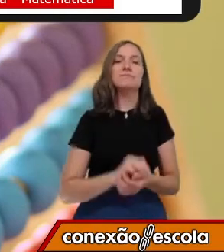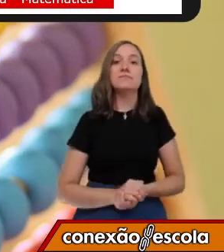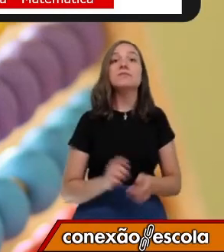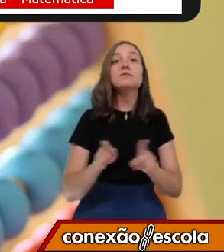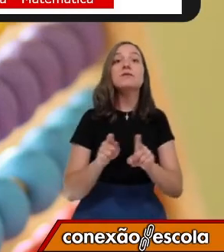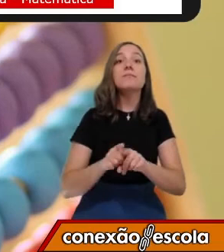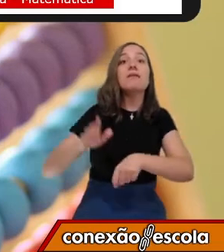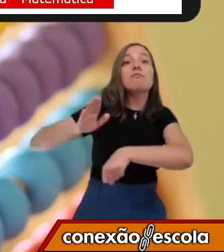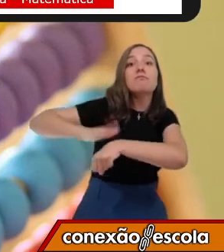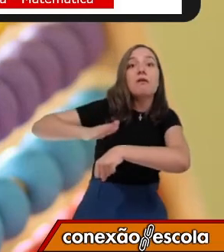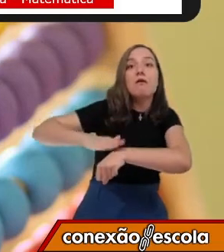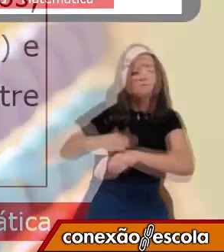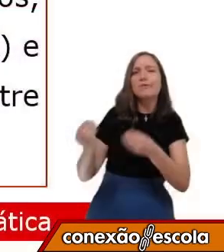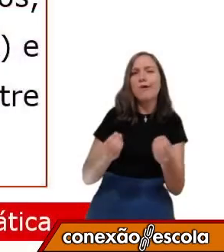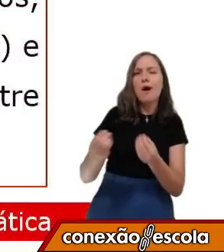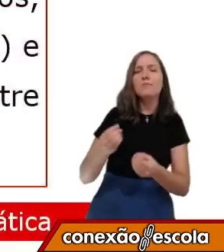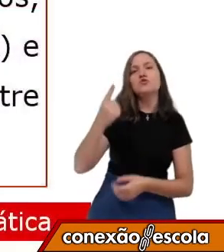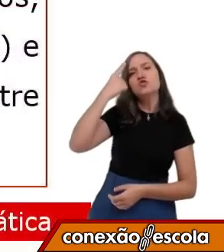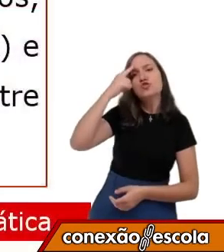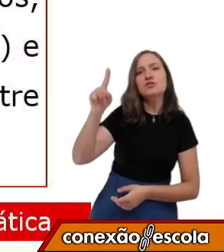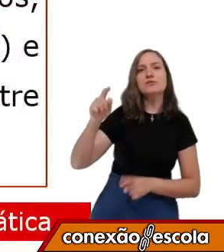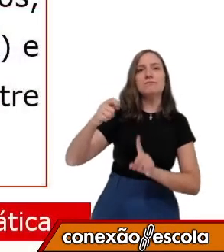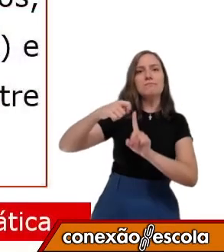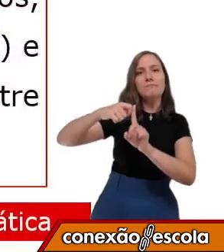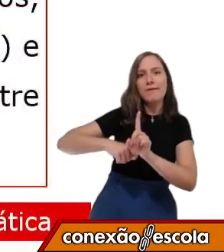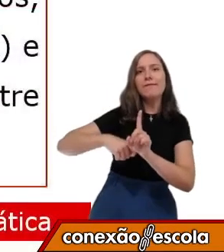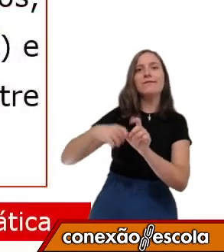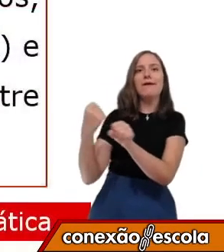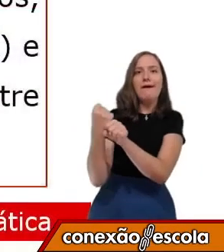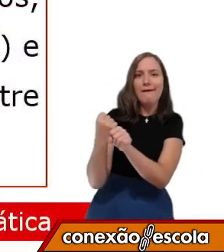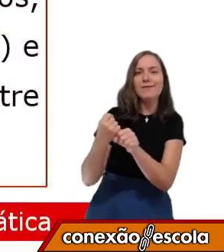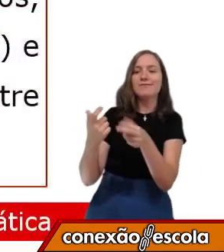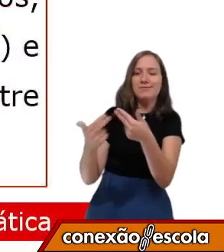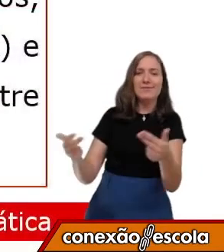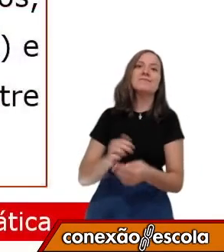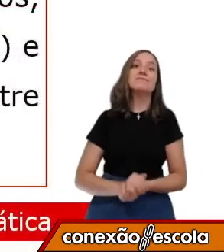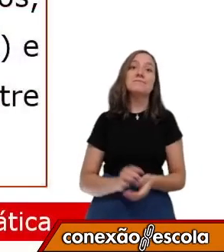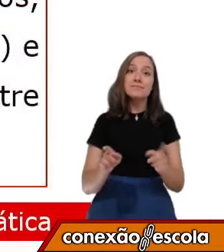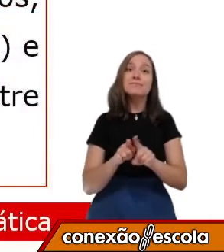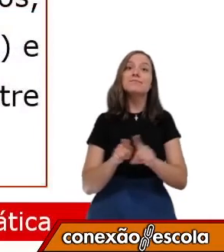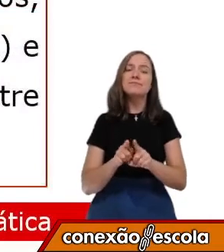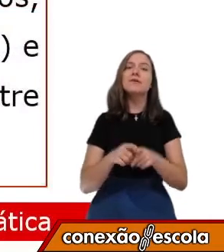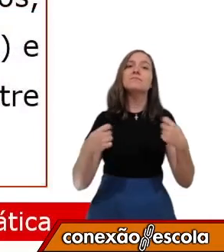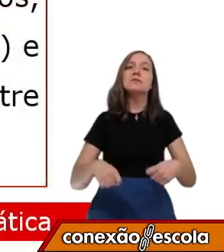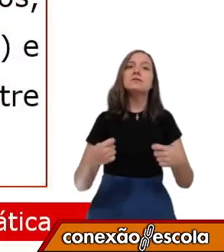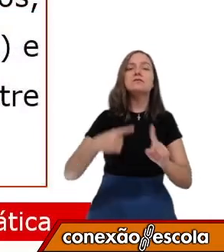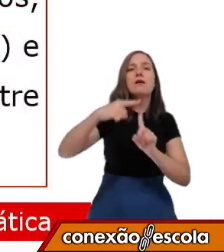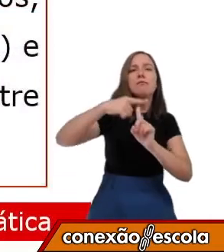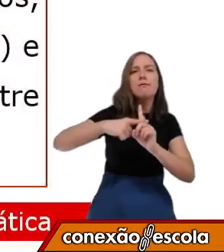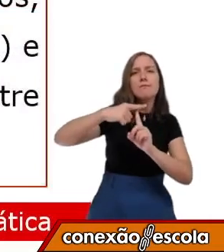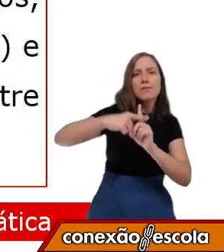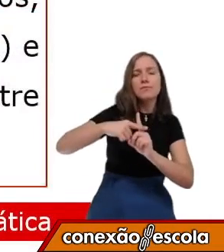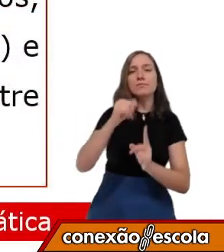tempo a gente pode medir em dias, meses, anos. E nós também podemos medir temperatura.